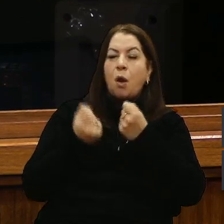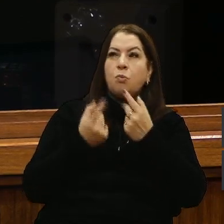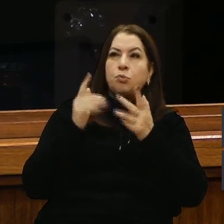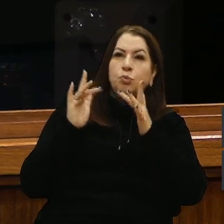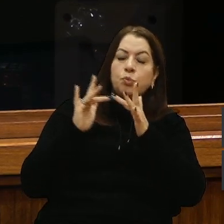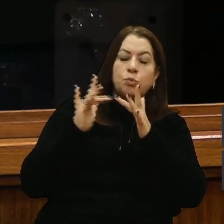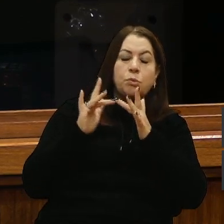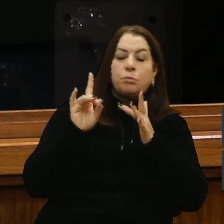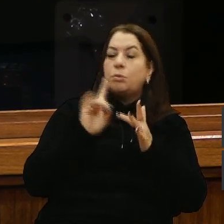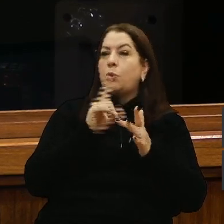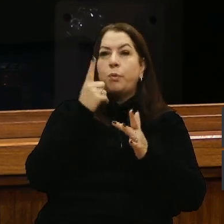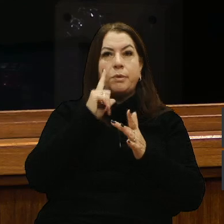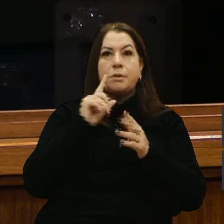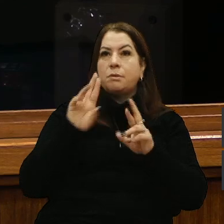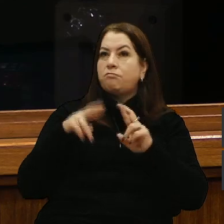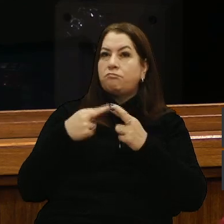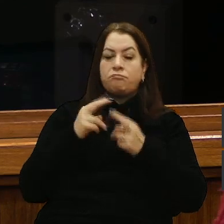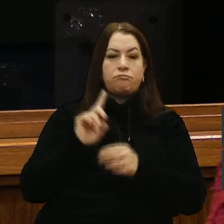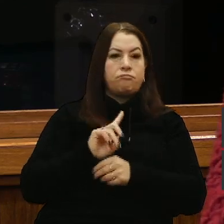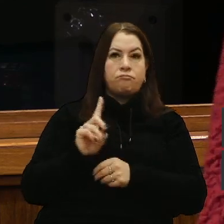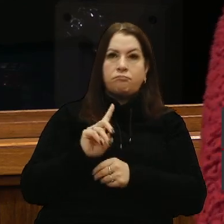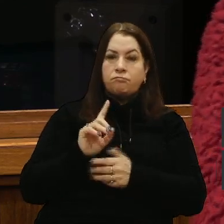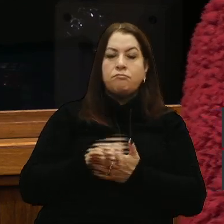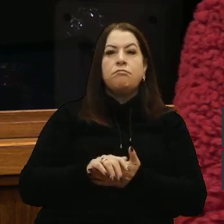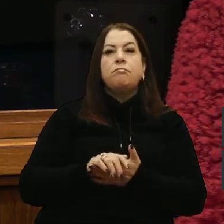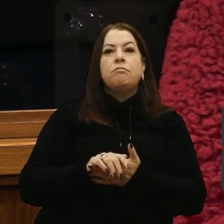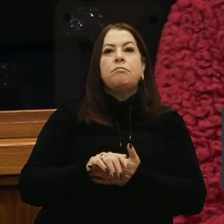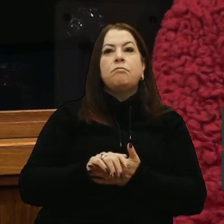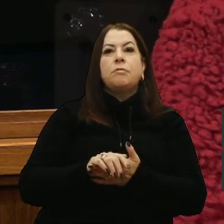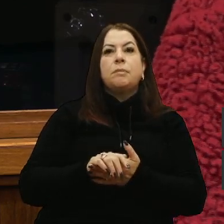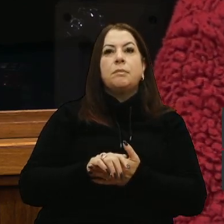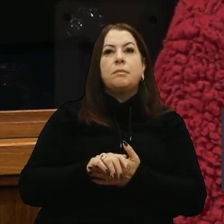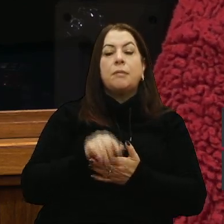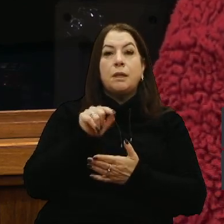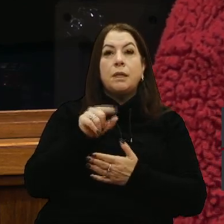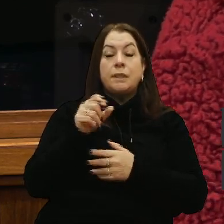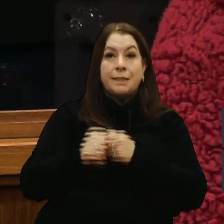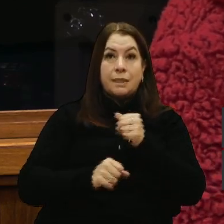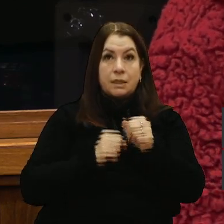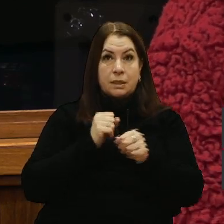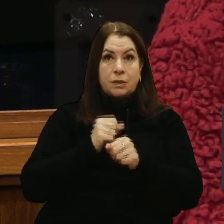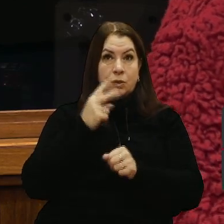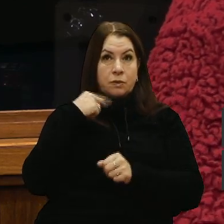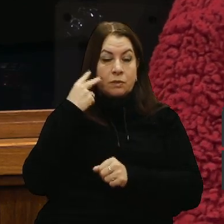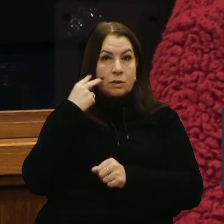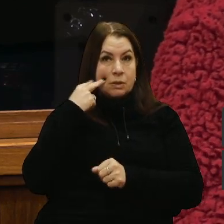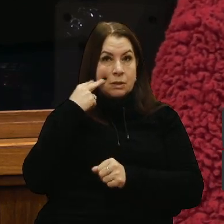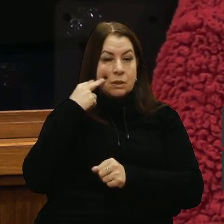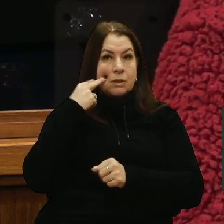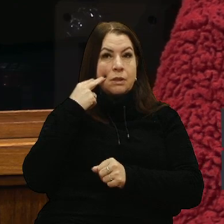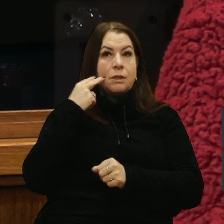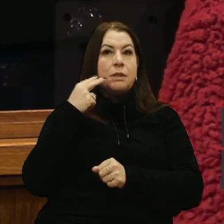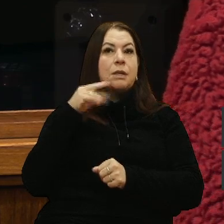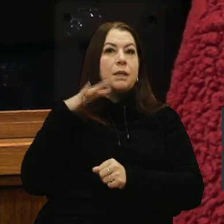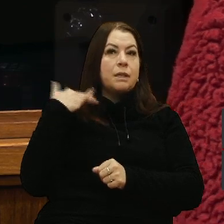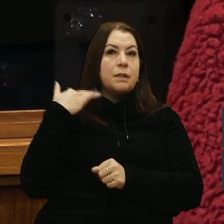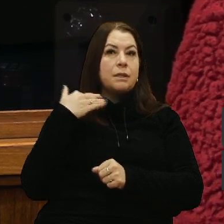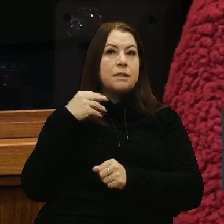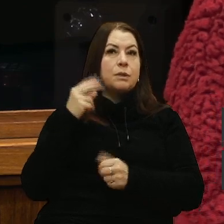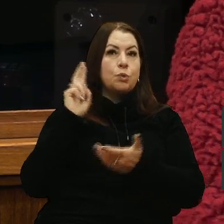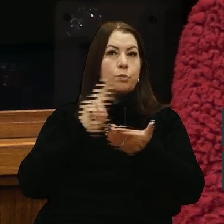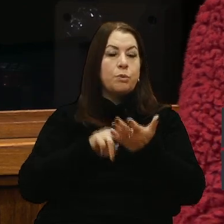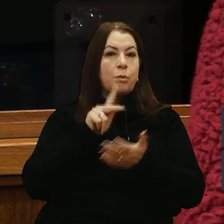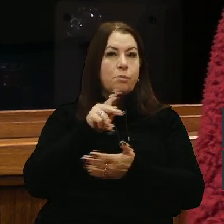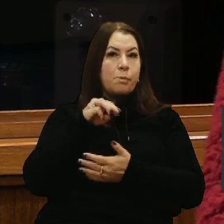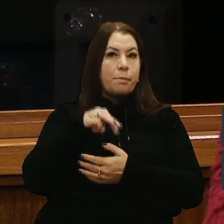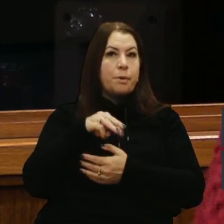contatos, mas não conseguimos reunião. Imediatamente esse ano, quando a vereadora Andressa assumiu a PEN, já foi